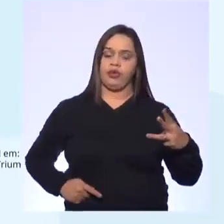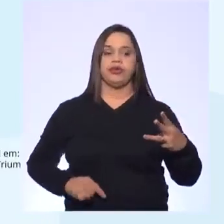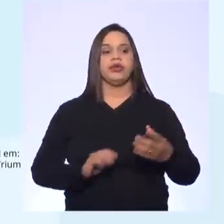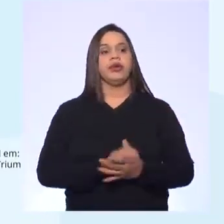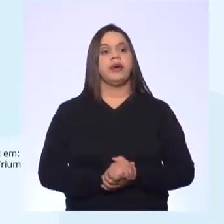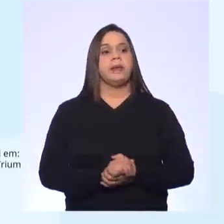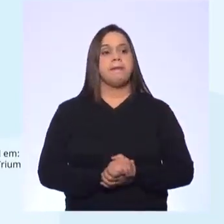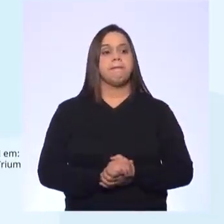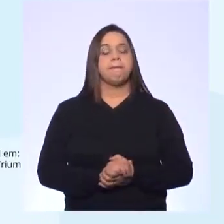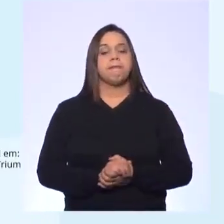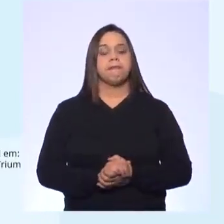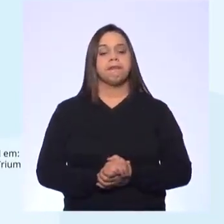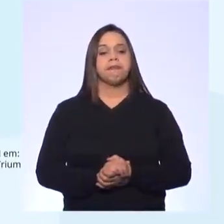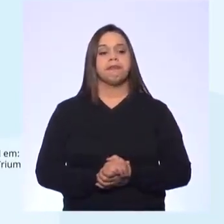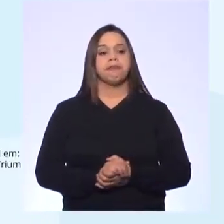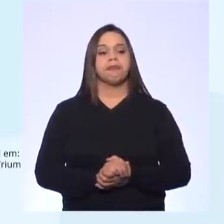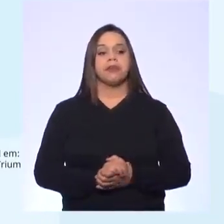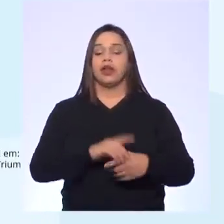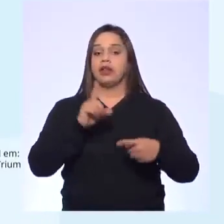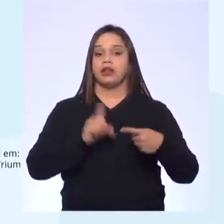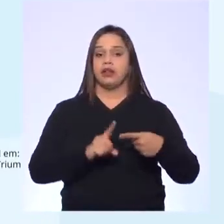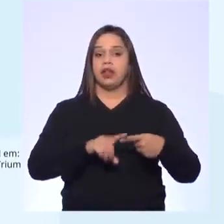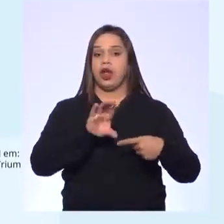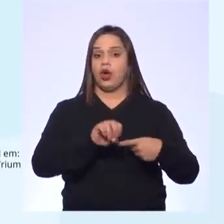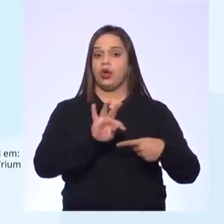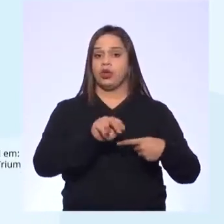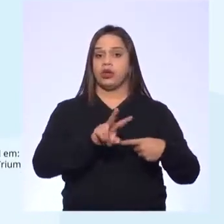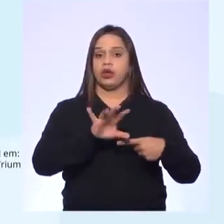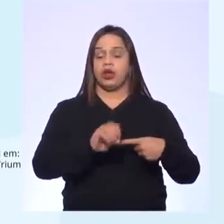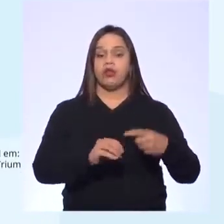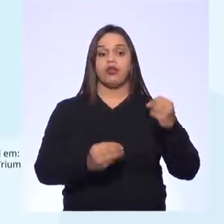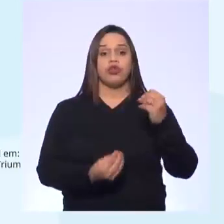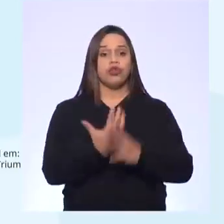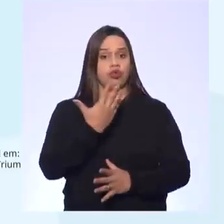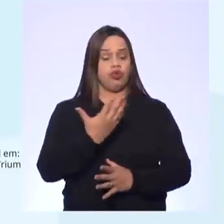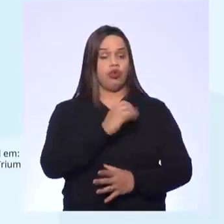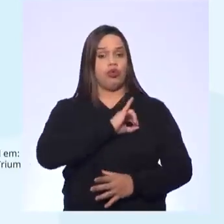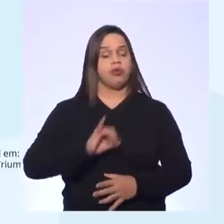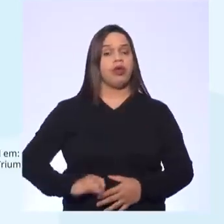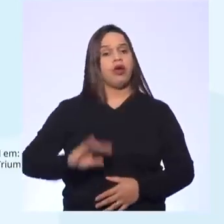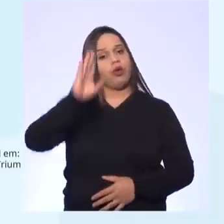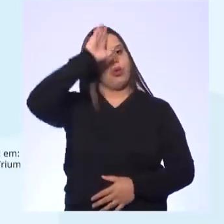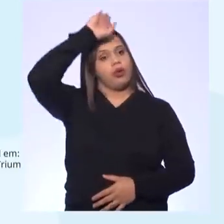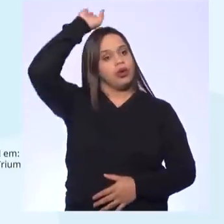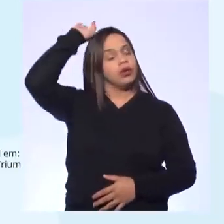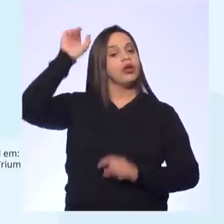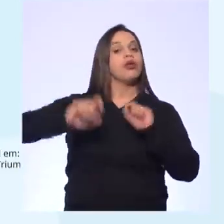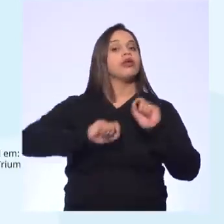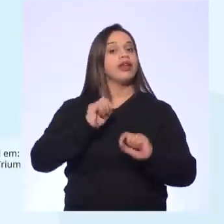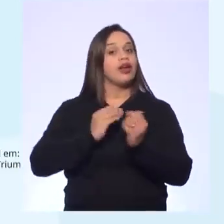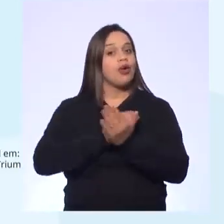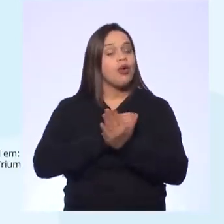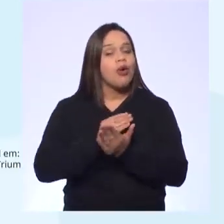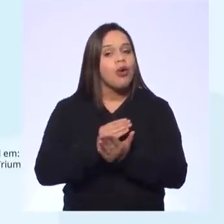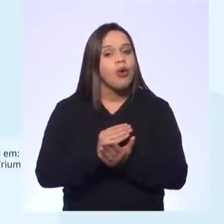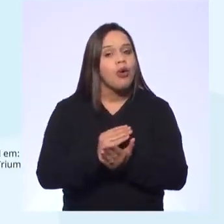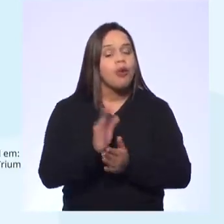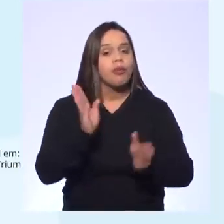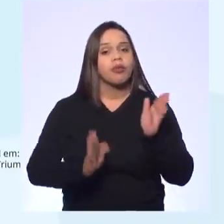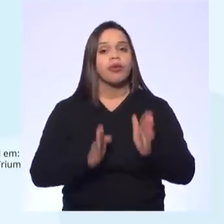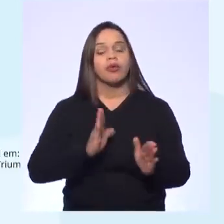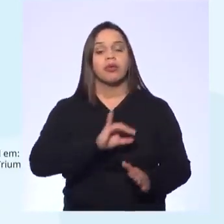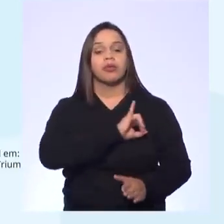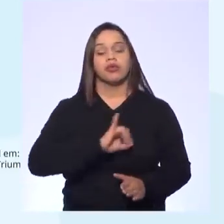lá. Otávio Augusto ele vai fundar o Império Romano. Então, é o Otávio Augusto que inicia esse período